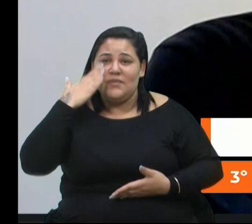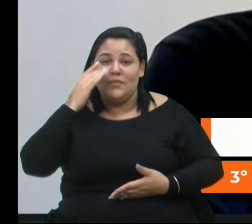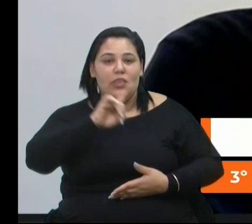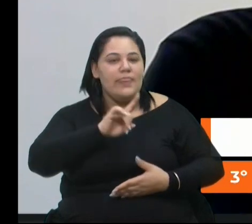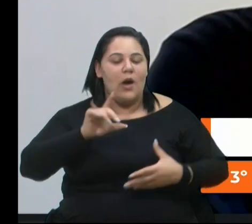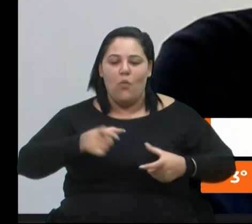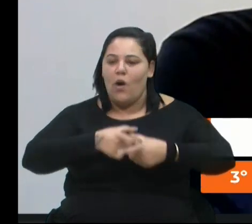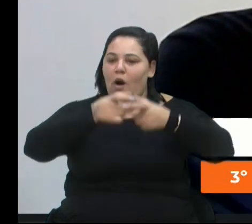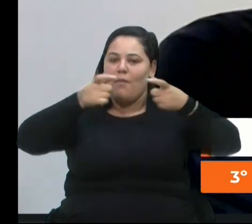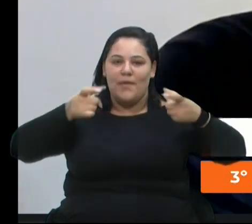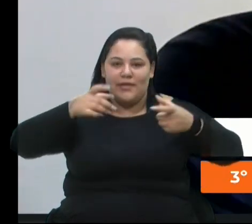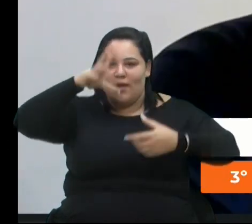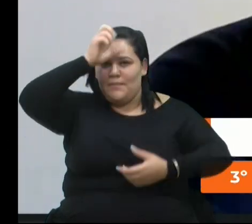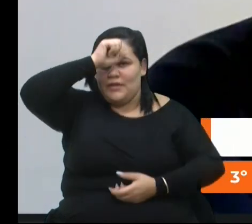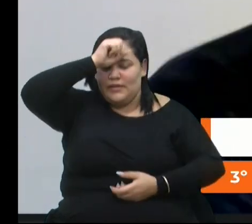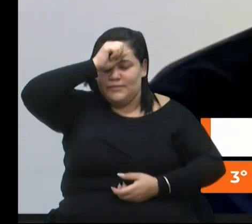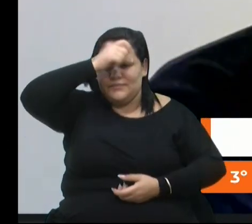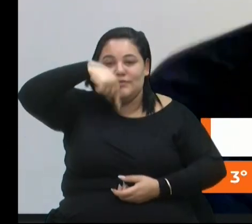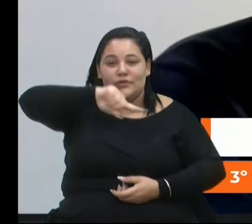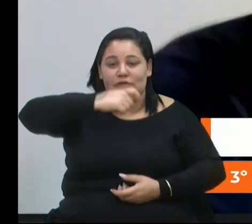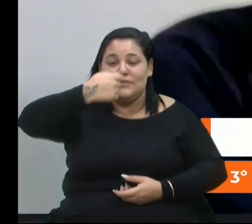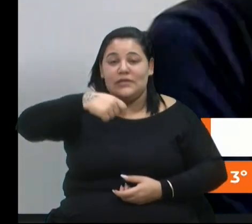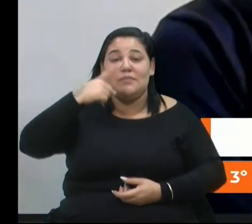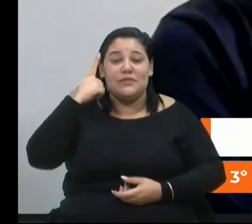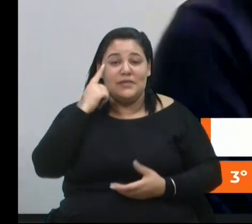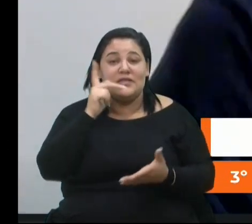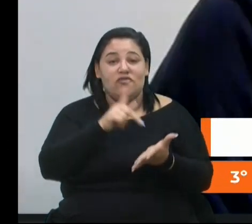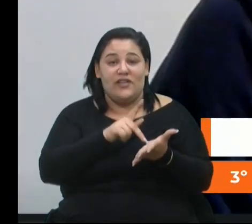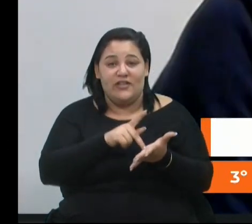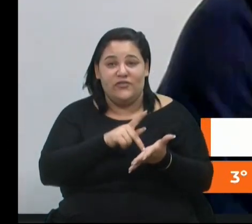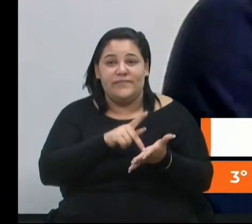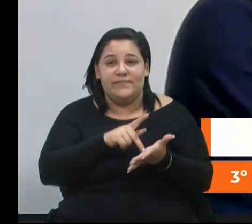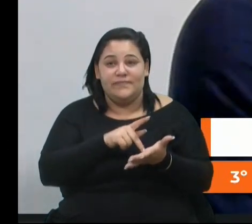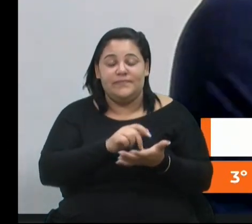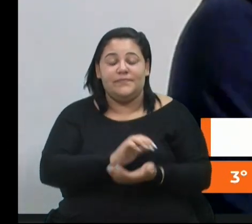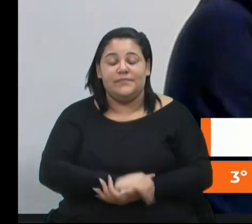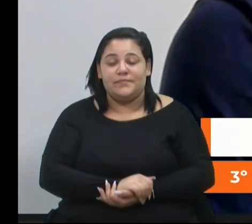o aprendizado. Então, precisamos repensar realmente.